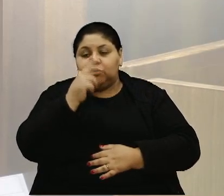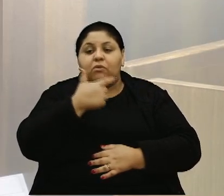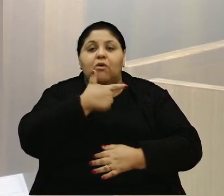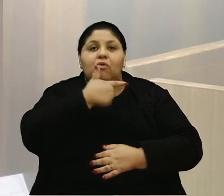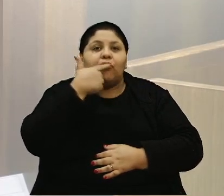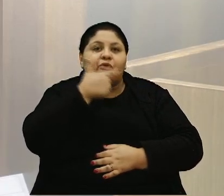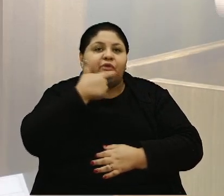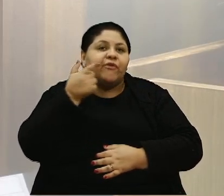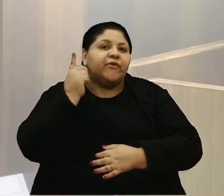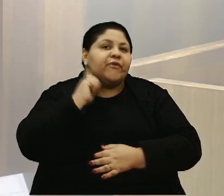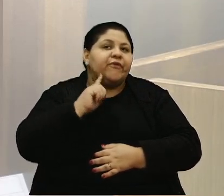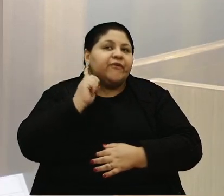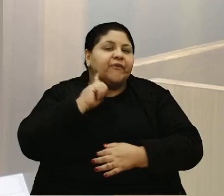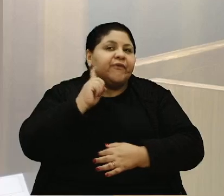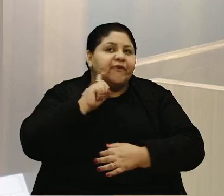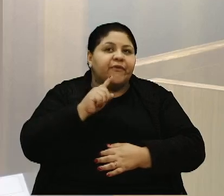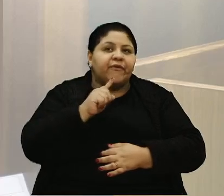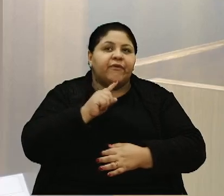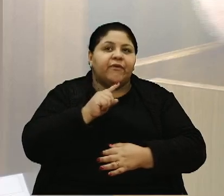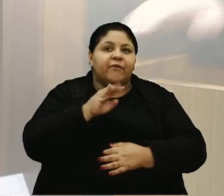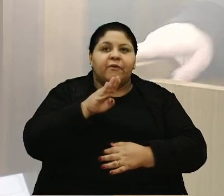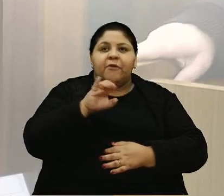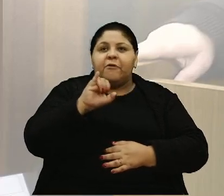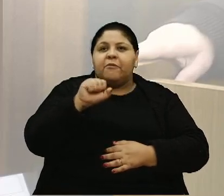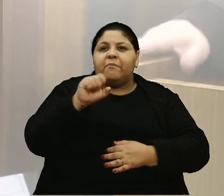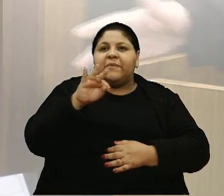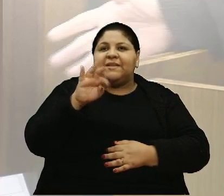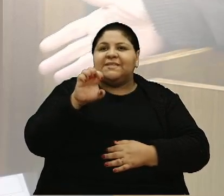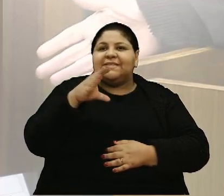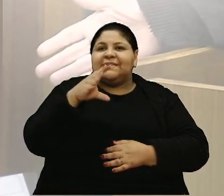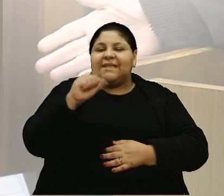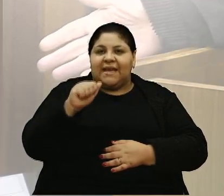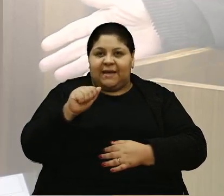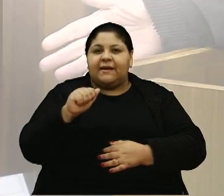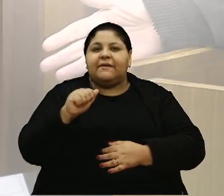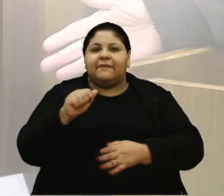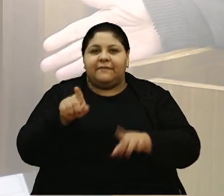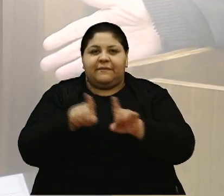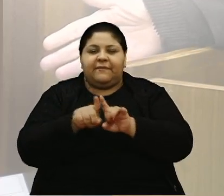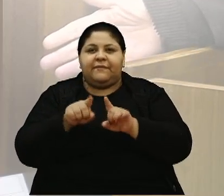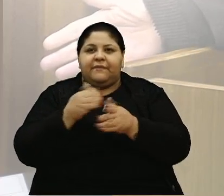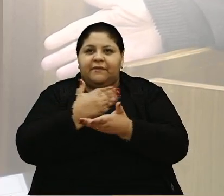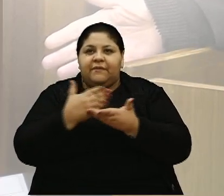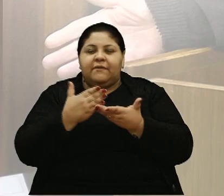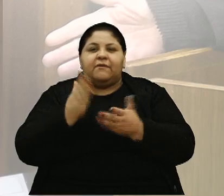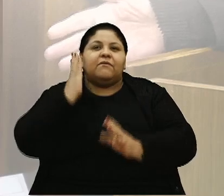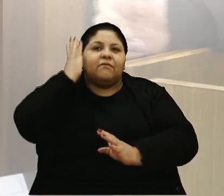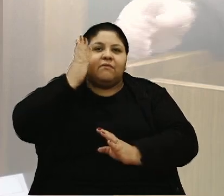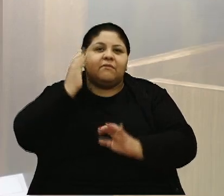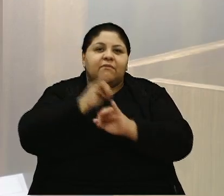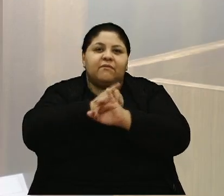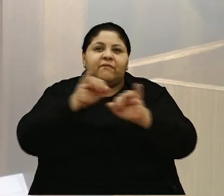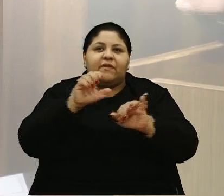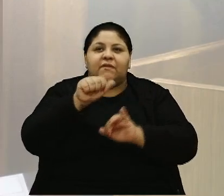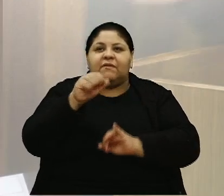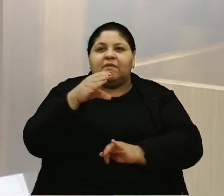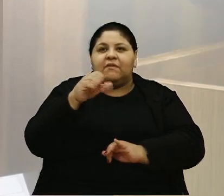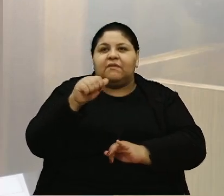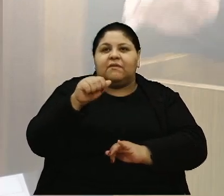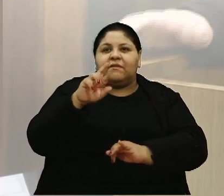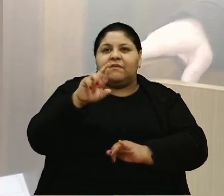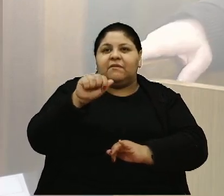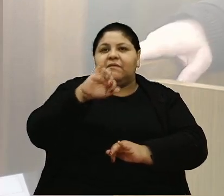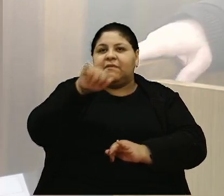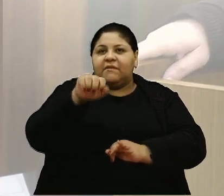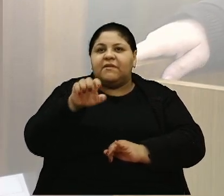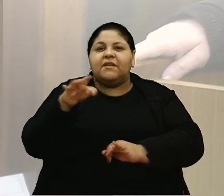como é a bisteca fiorentina, como todos estão fazendo. Eu comecei meu discurso de hoje falando de acarajé. Quando eu falo acarajé,